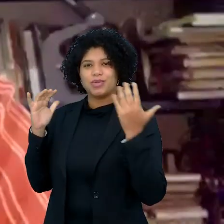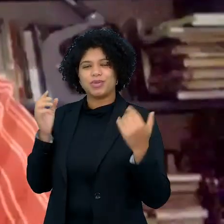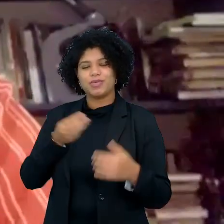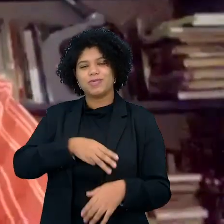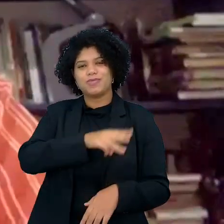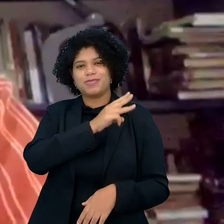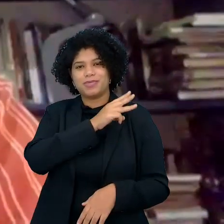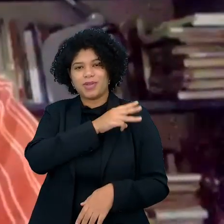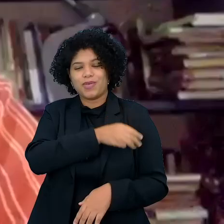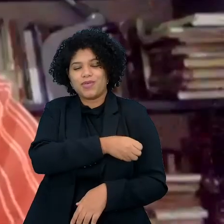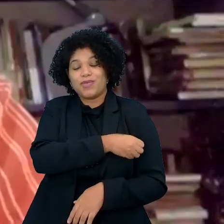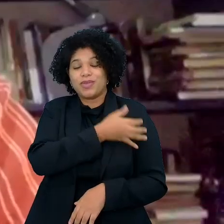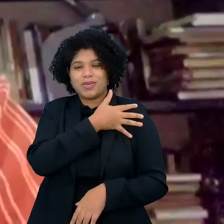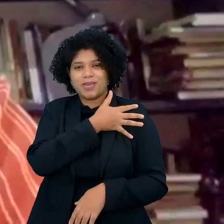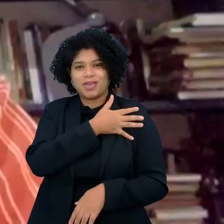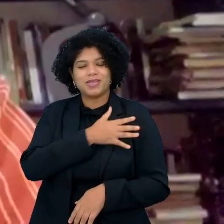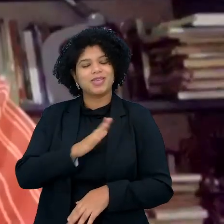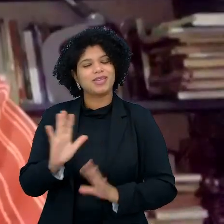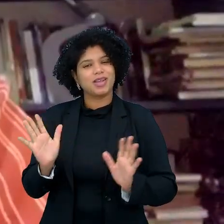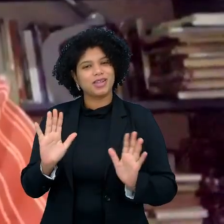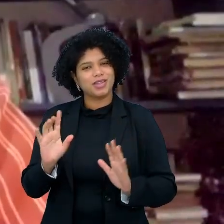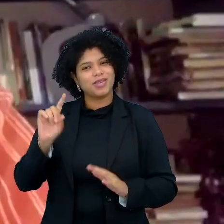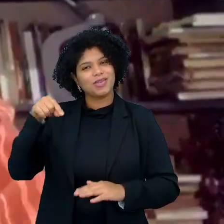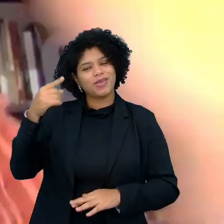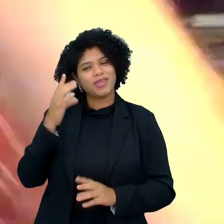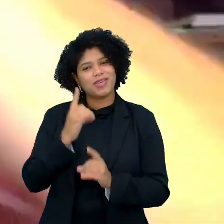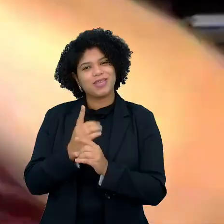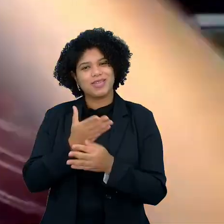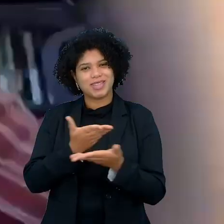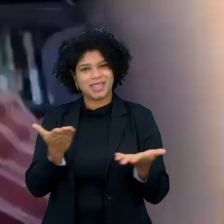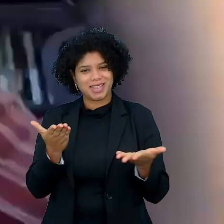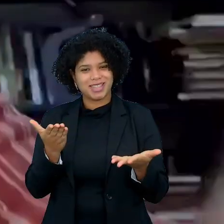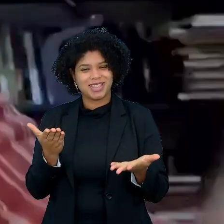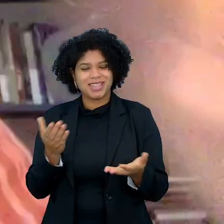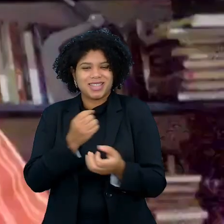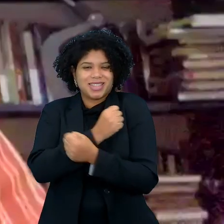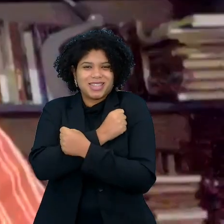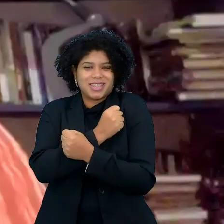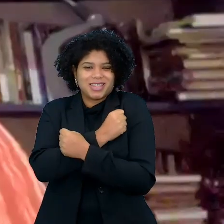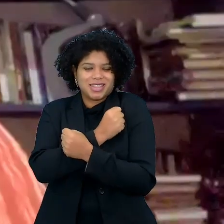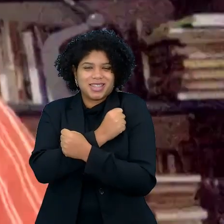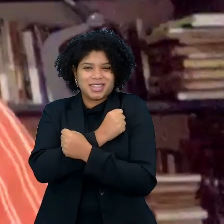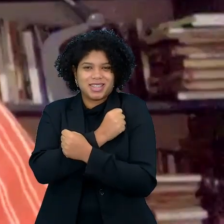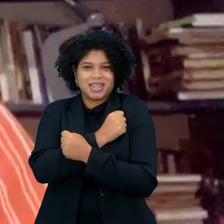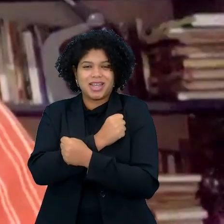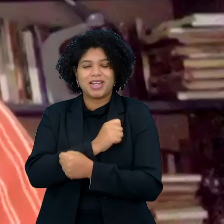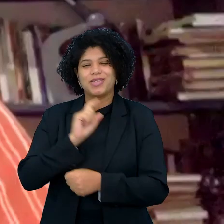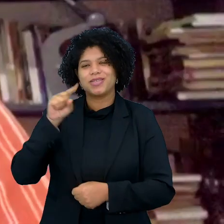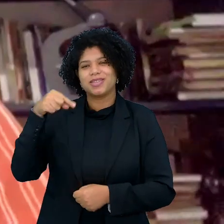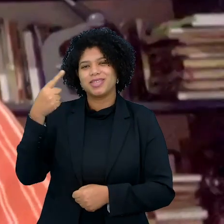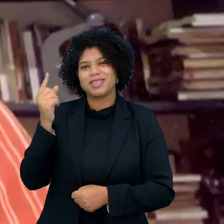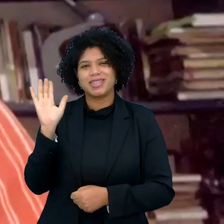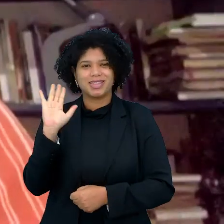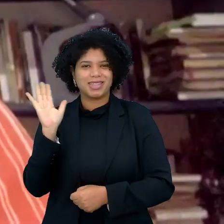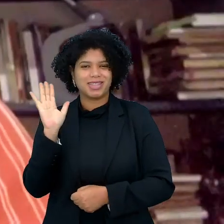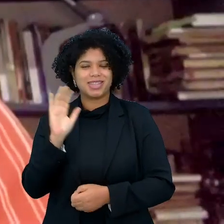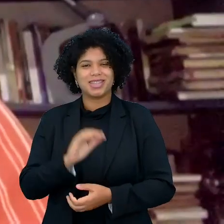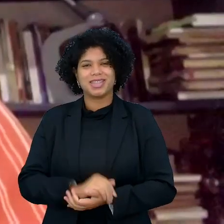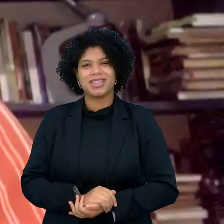fundamental. Então, tchau, então, nos vemos na próxima. Um grande abraço e até a próxima.